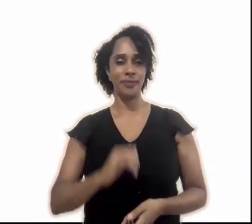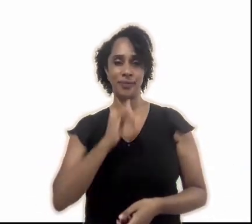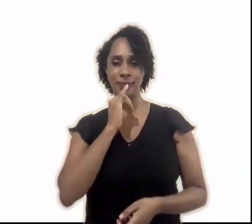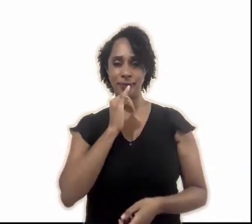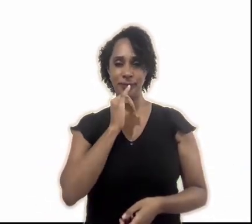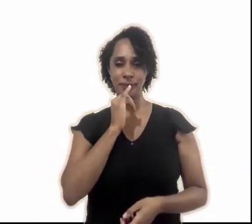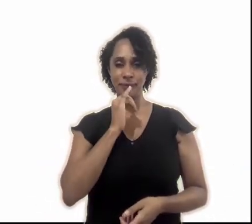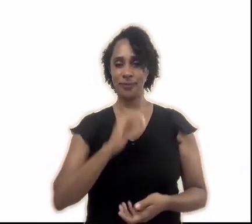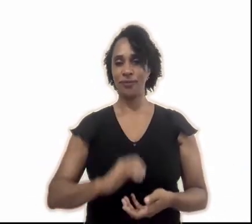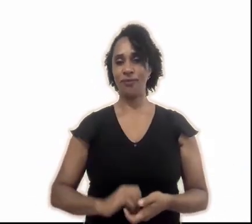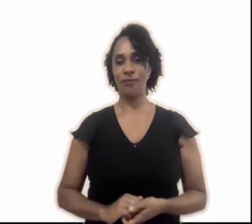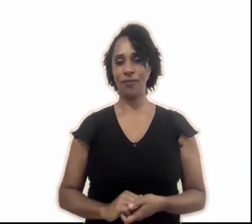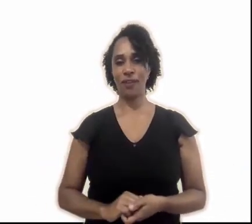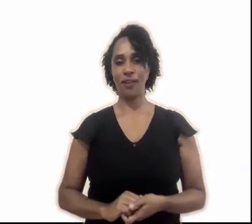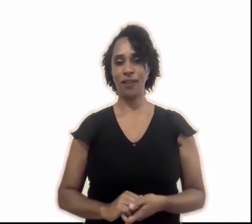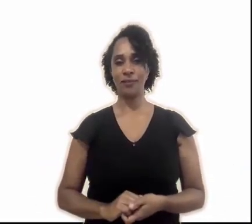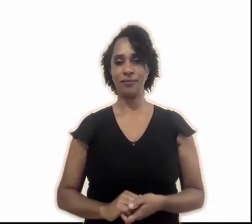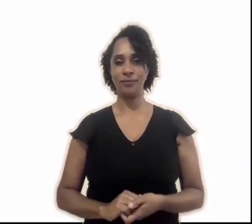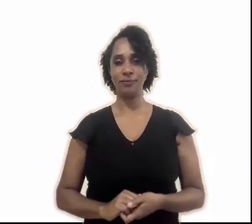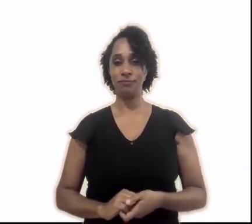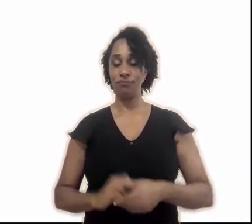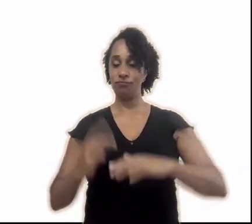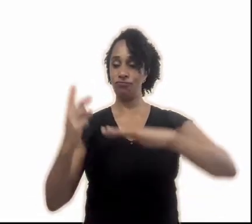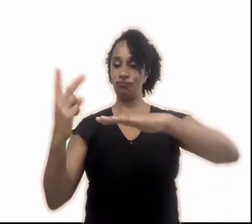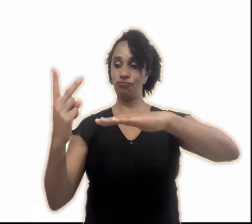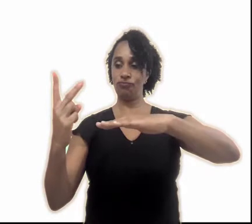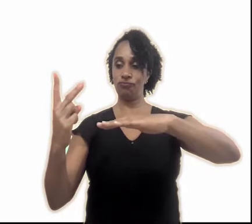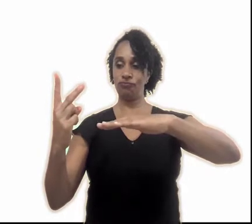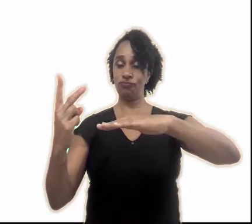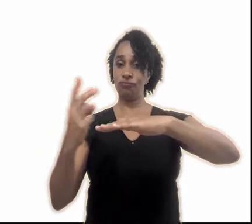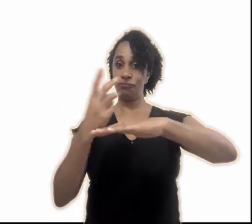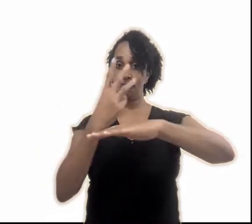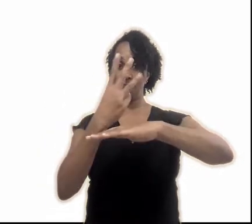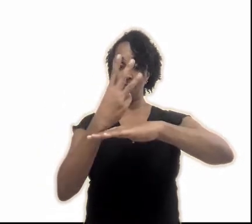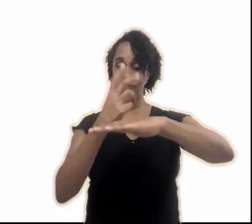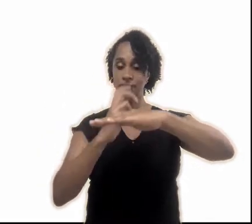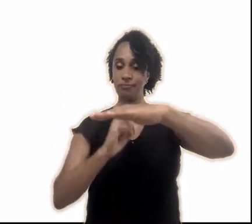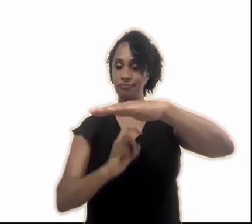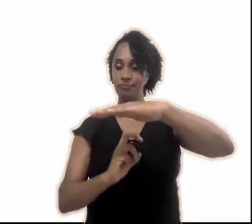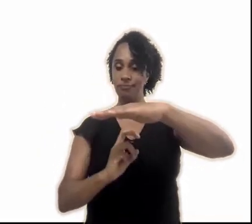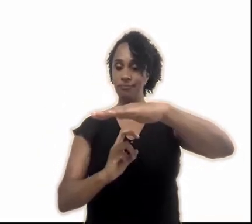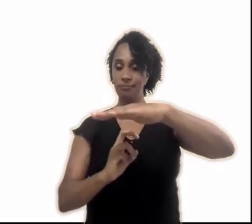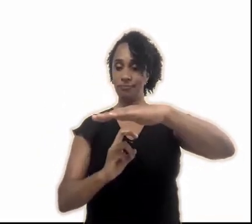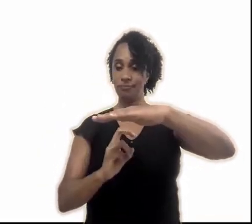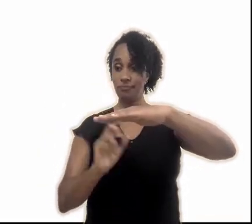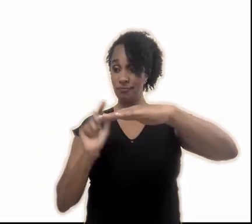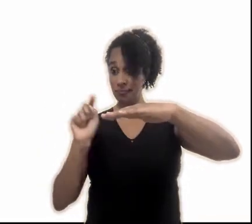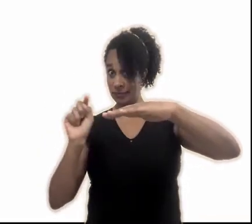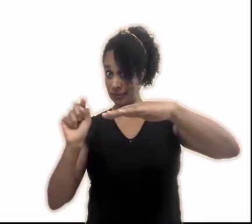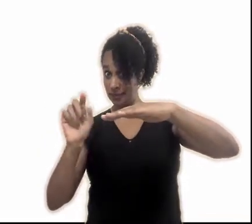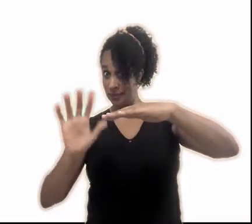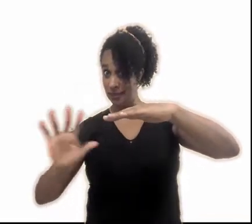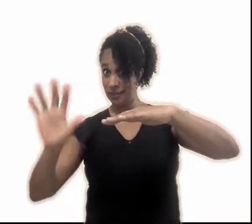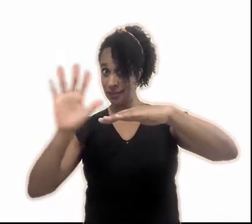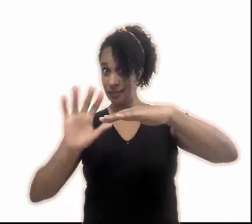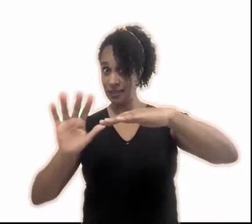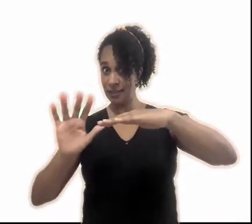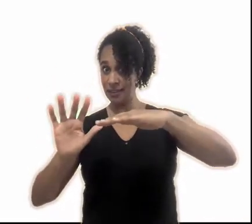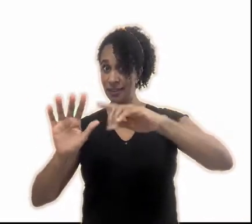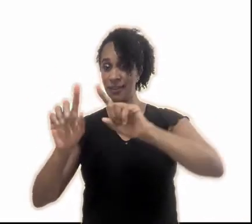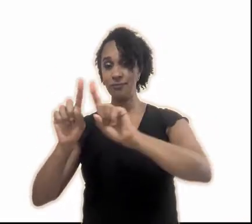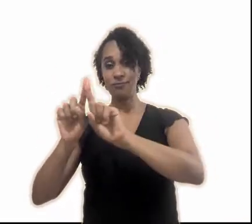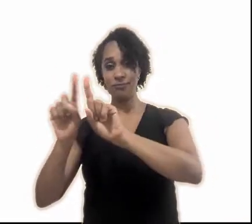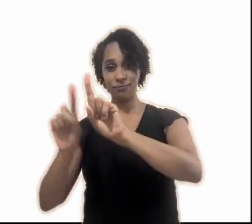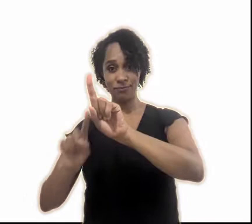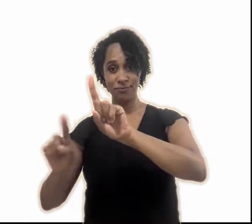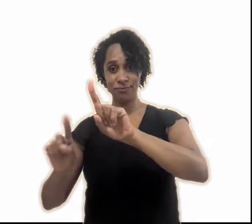exemplos. 2 inteiros e 3 quintos. 2 é a nossa parte inteira, 3 quintos é a nossa fração própria, nossa